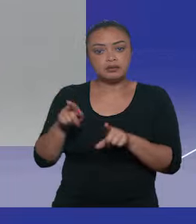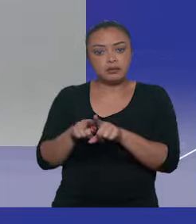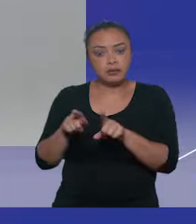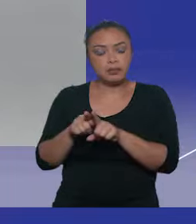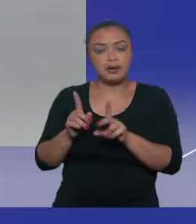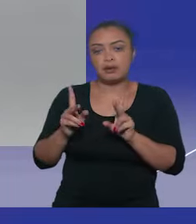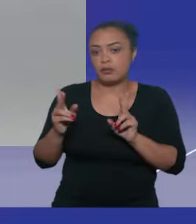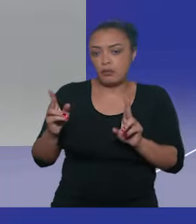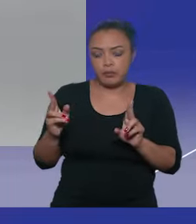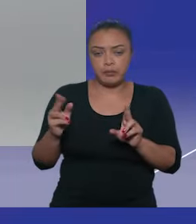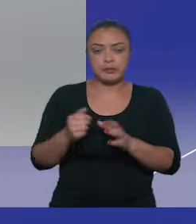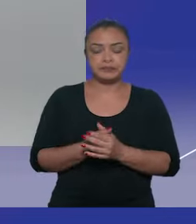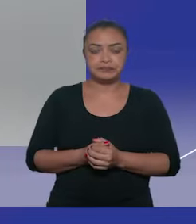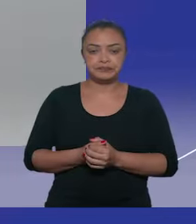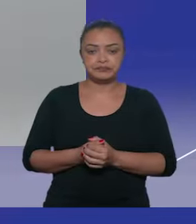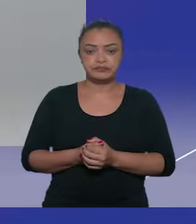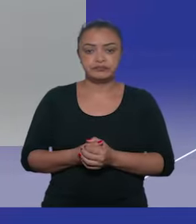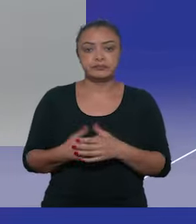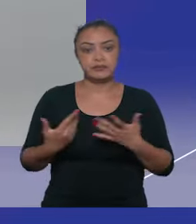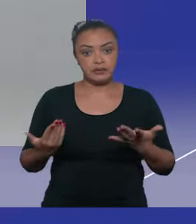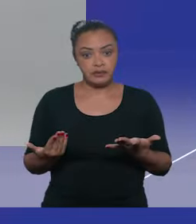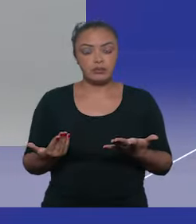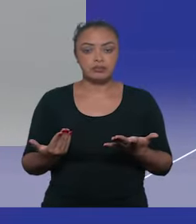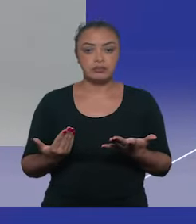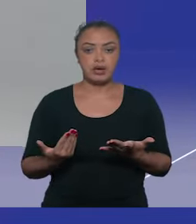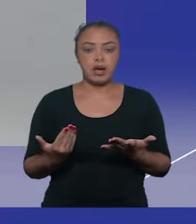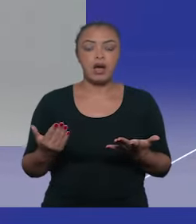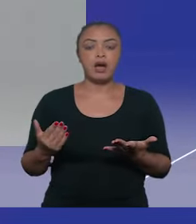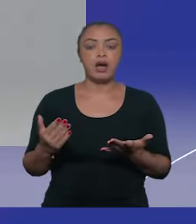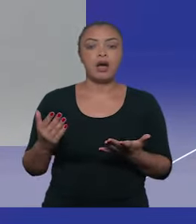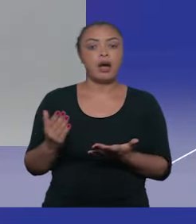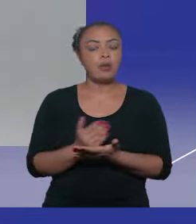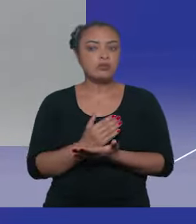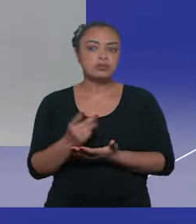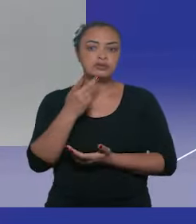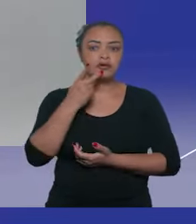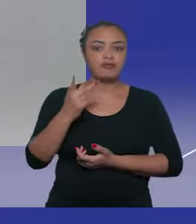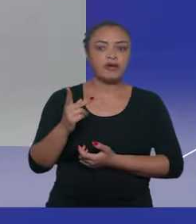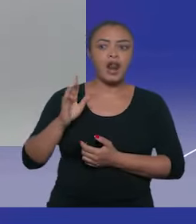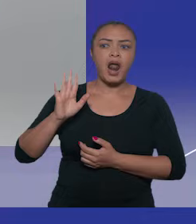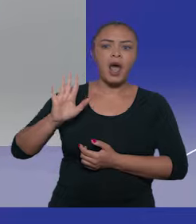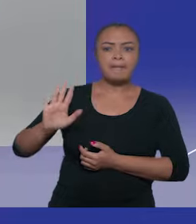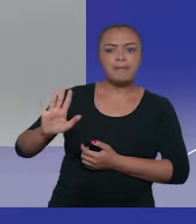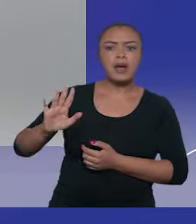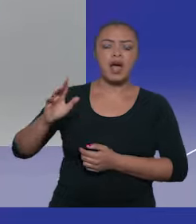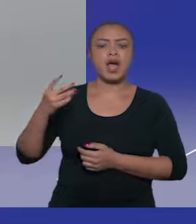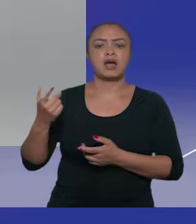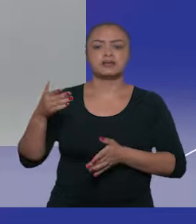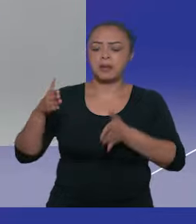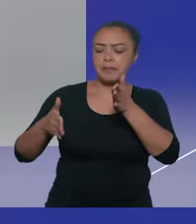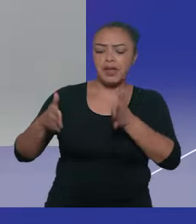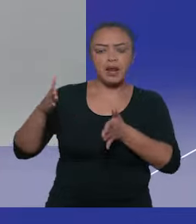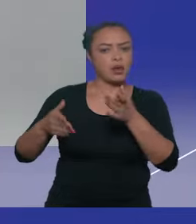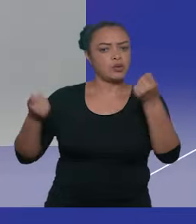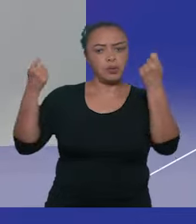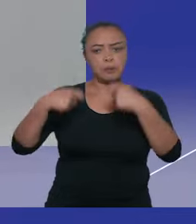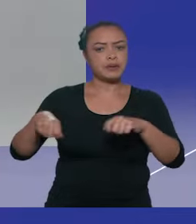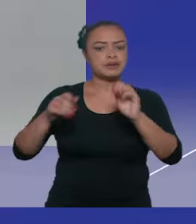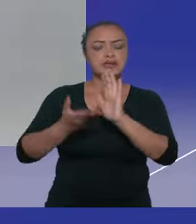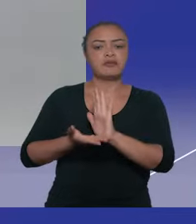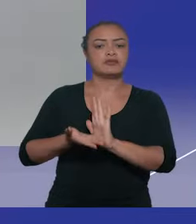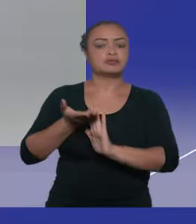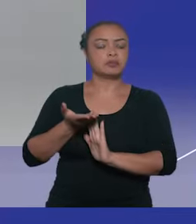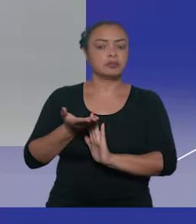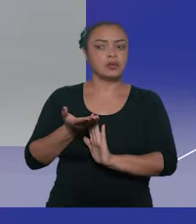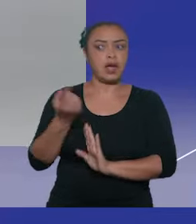precisava. Aliás, muita gente hoje, né, pega ali no pé do Powell, que é o presidente. Ah, mas ele não dizia que era transitório, que nem precisava